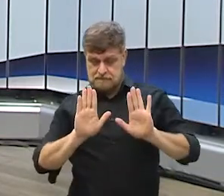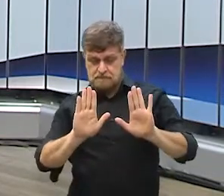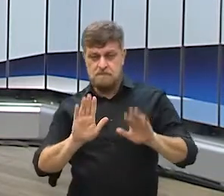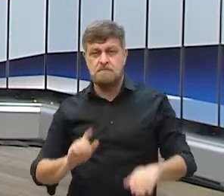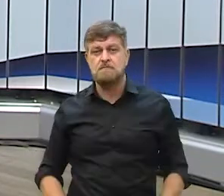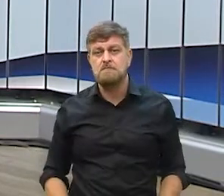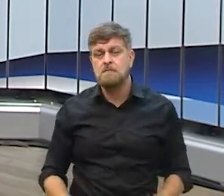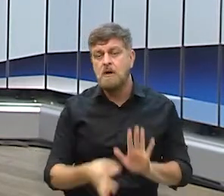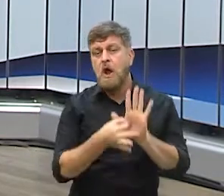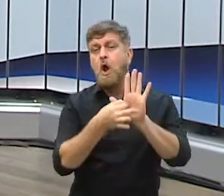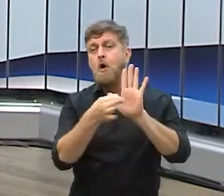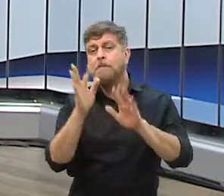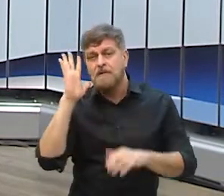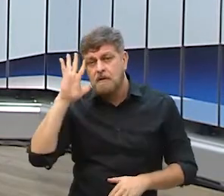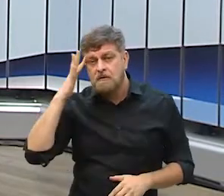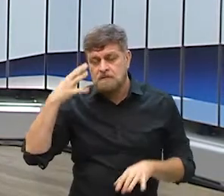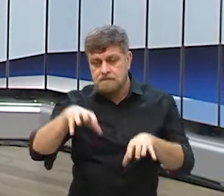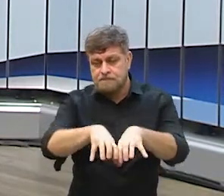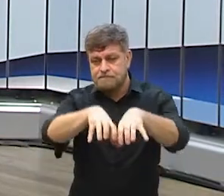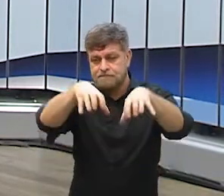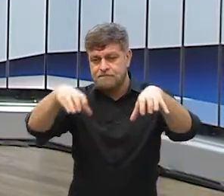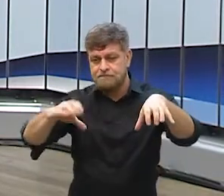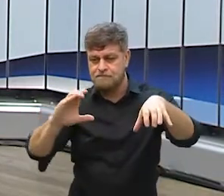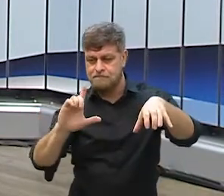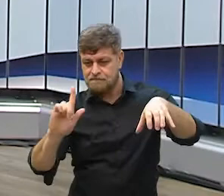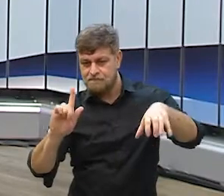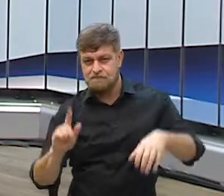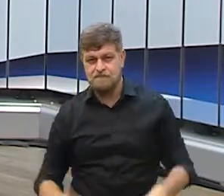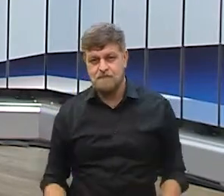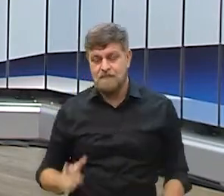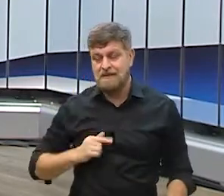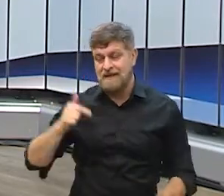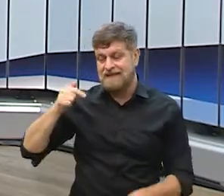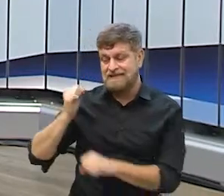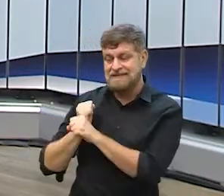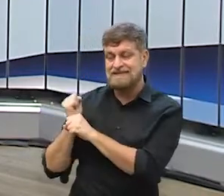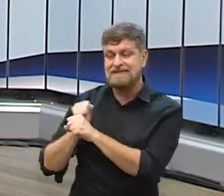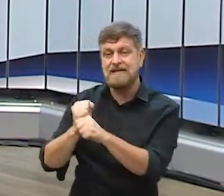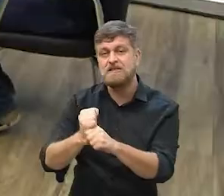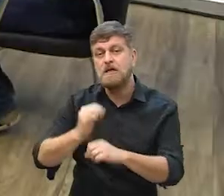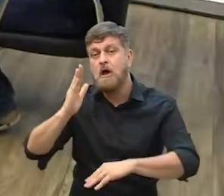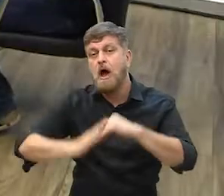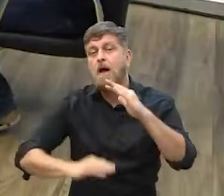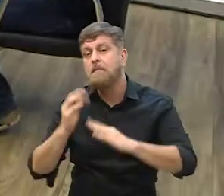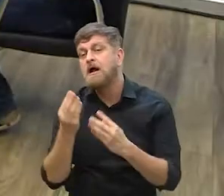você viu esta decisão e estes 7 anos deste modelo em prática?